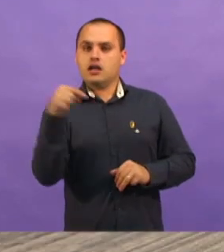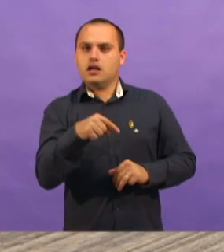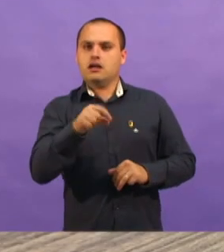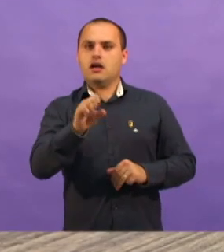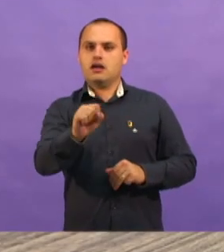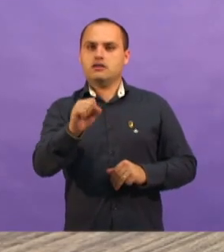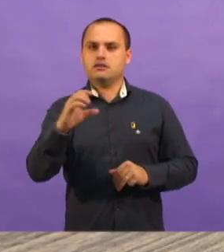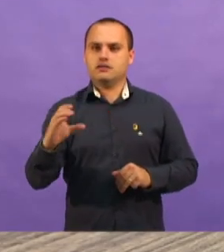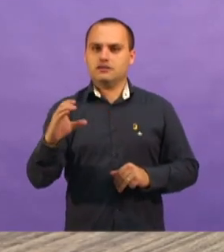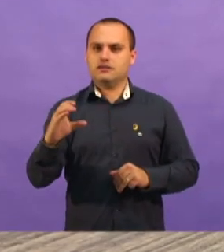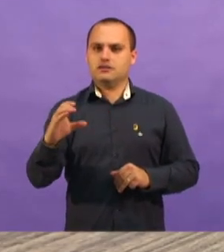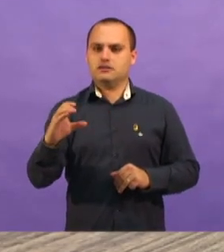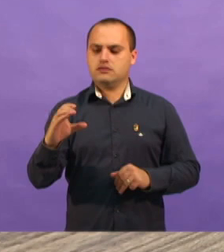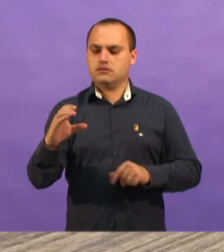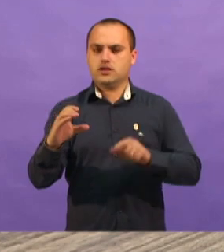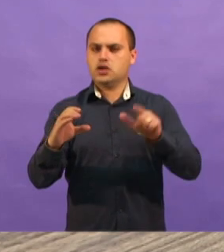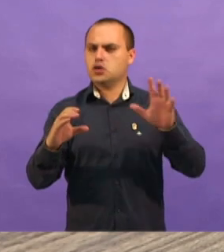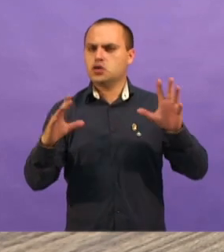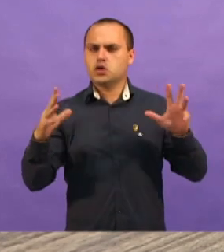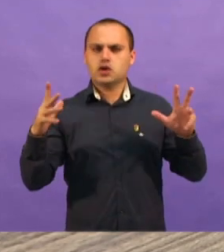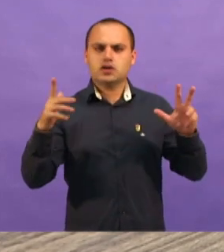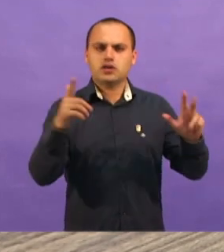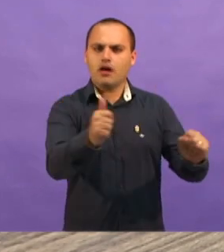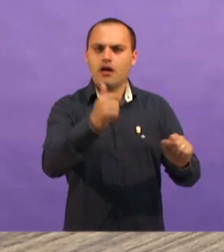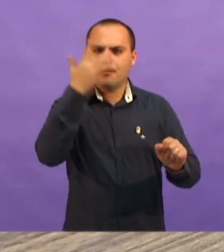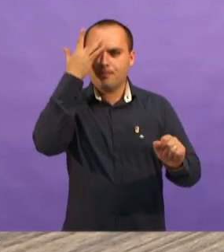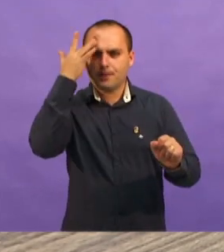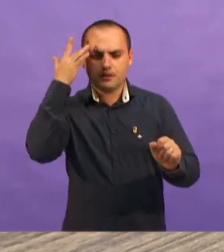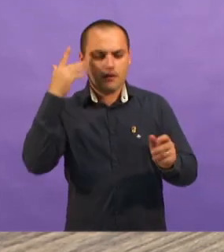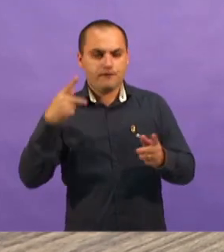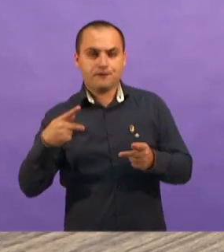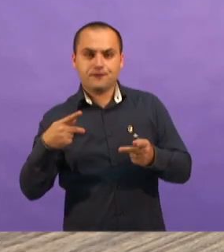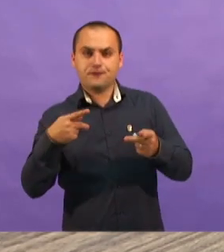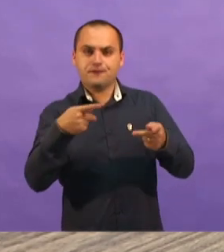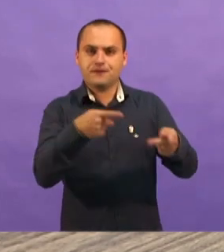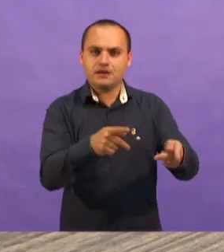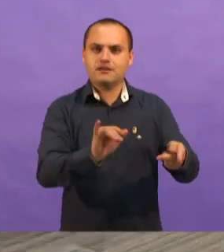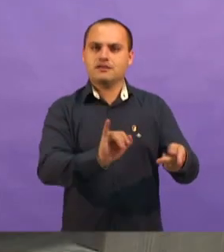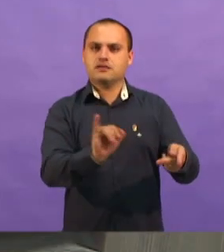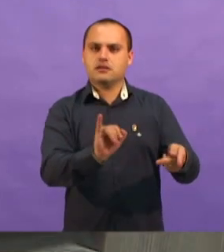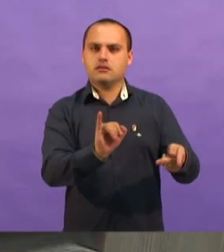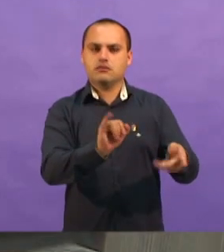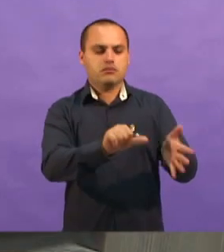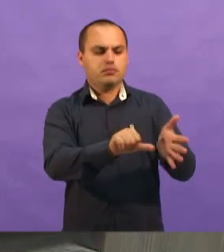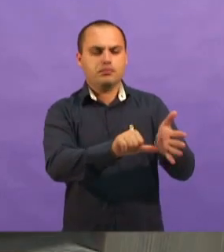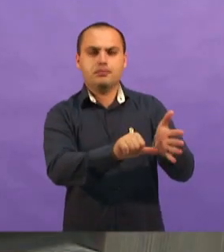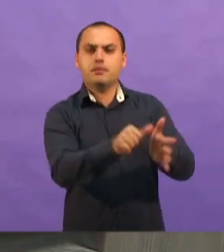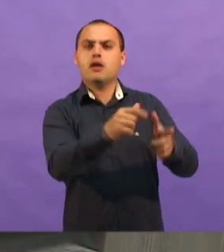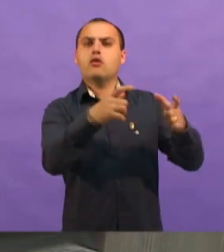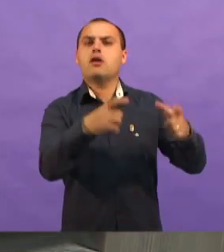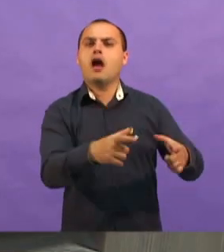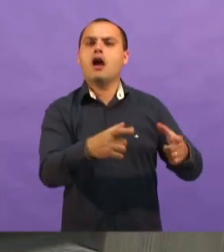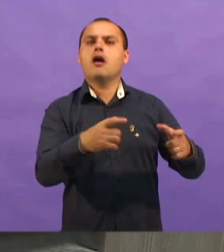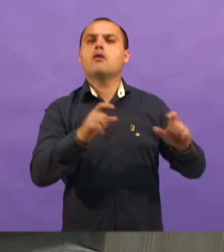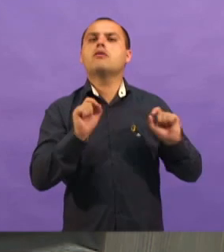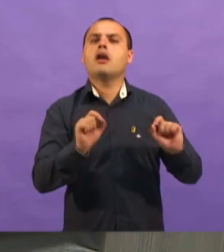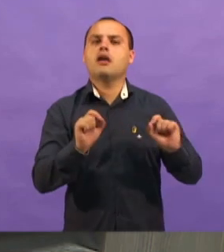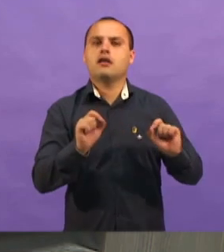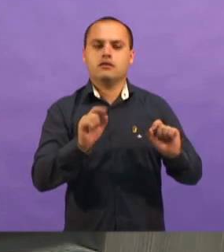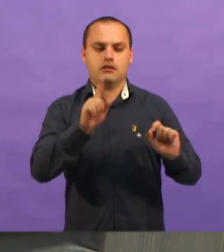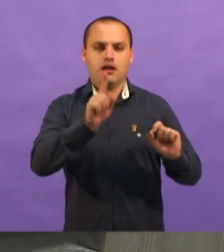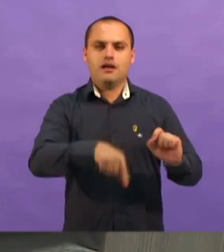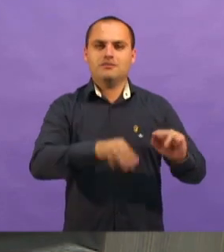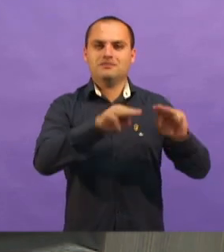gente passou por esse museu. Todo mundo que vinha a Itajaí, o primeiro local que iria visitar, ou era o único local que se